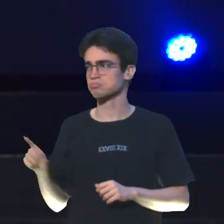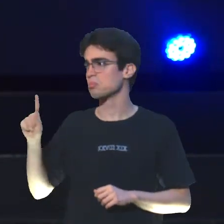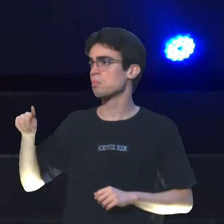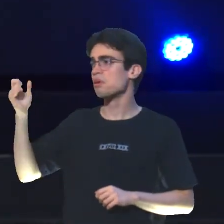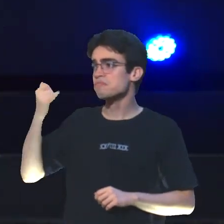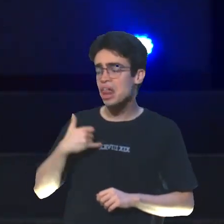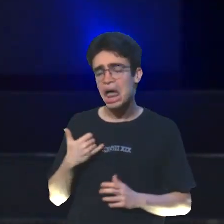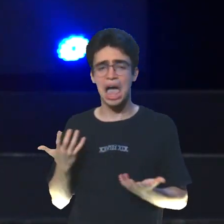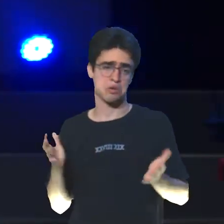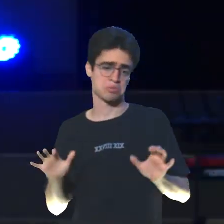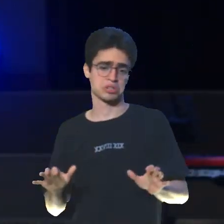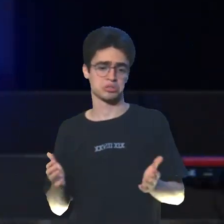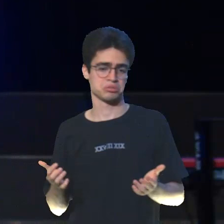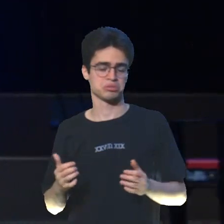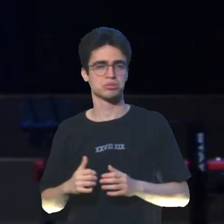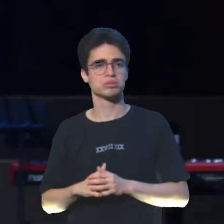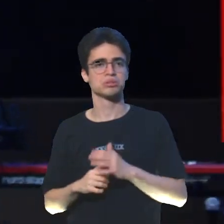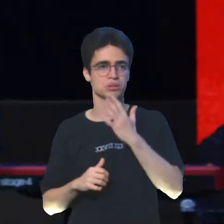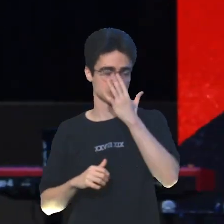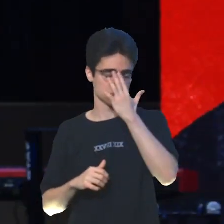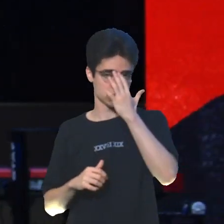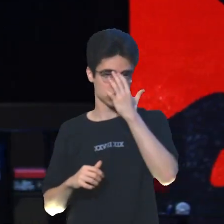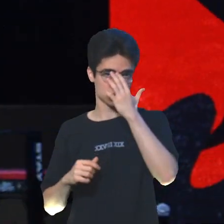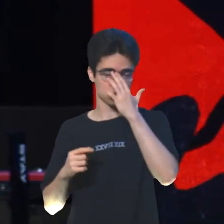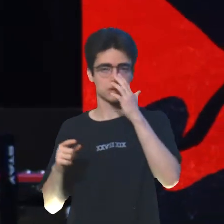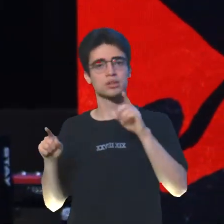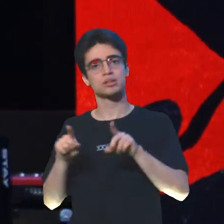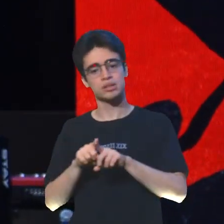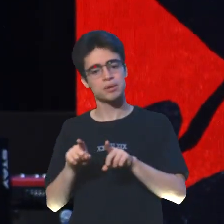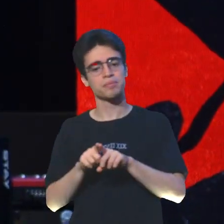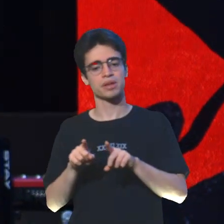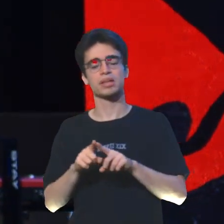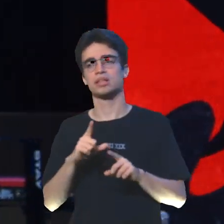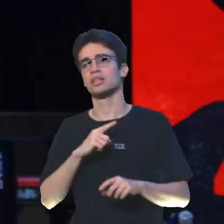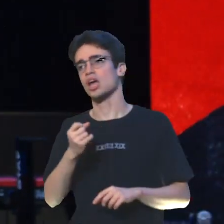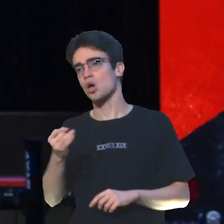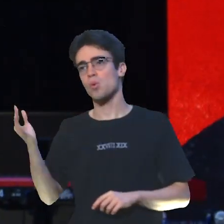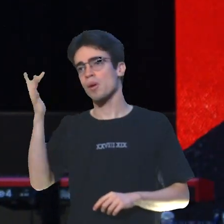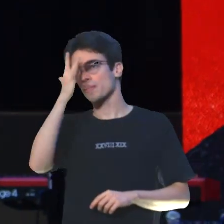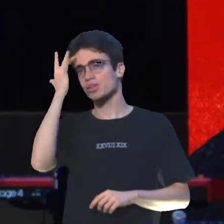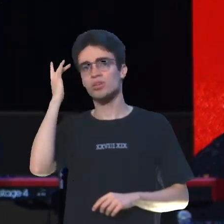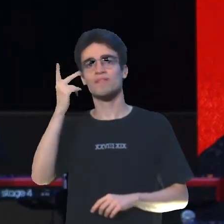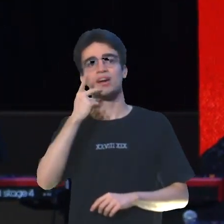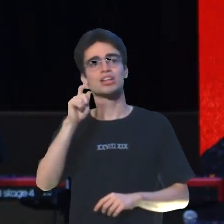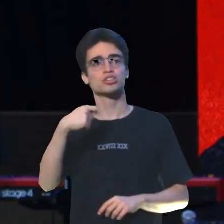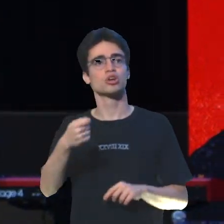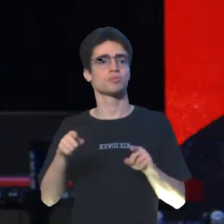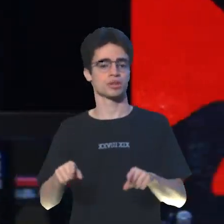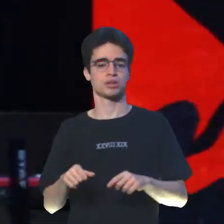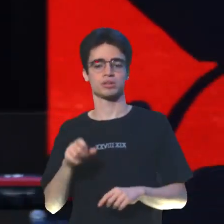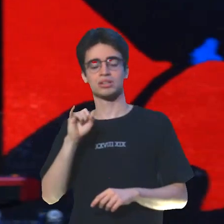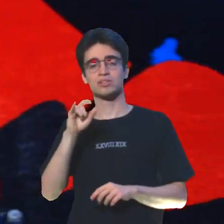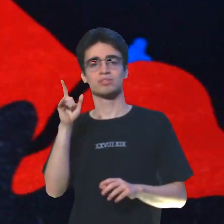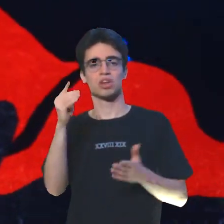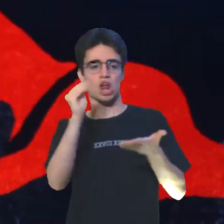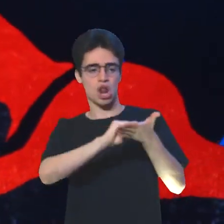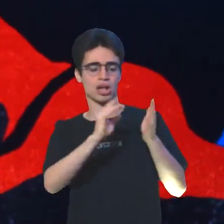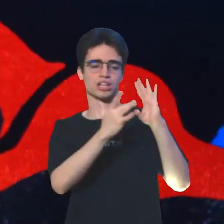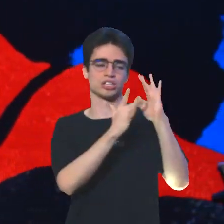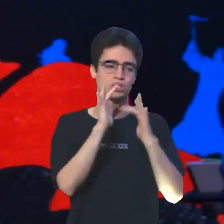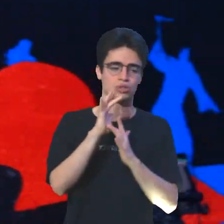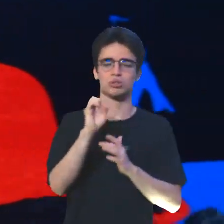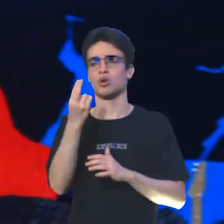falaram. E eu ouvi algumas pessoas falando isso. Se você coloca Jesus